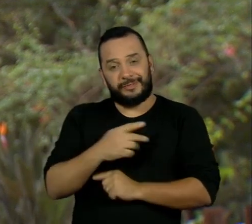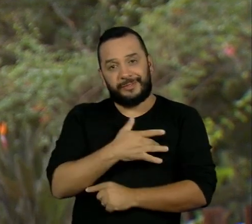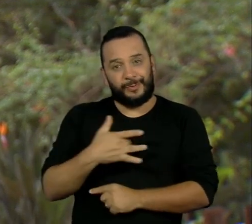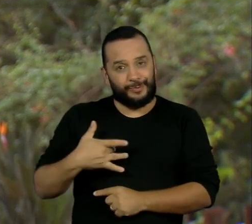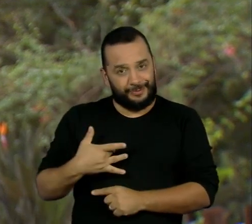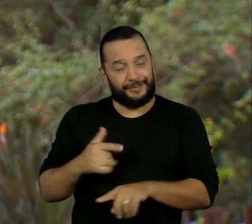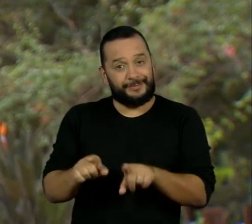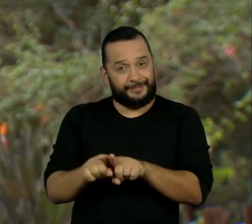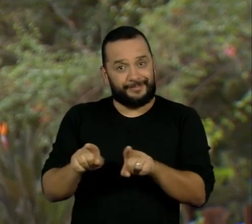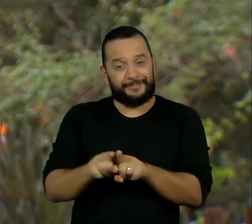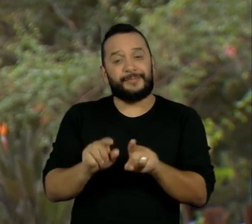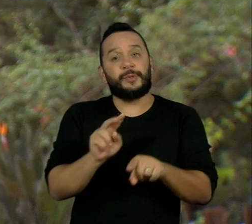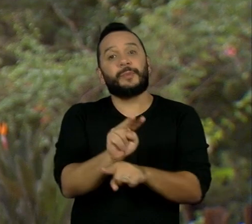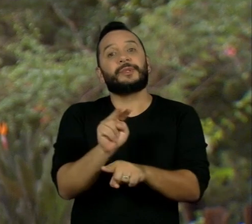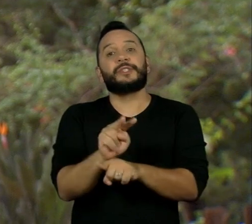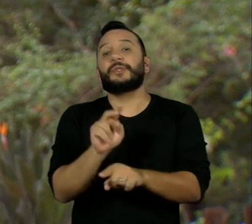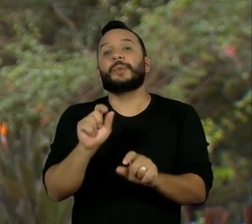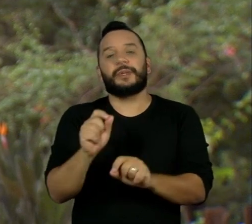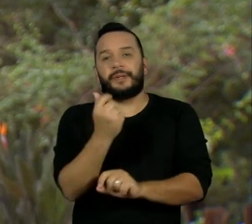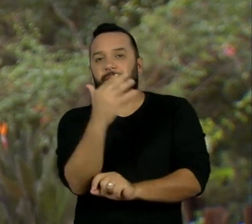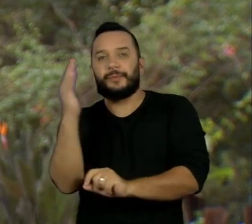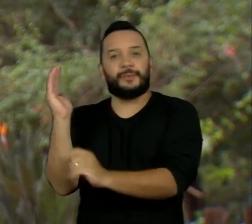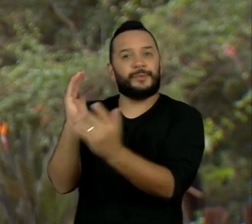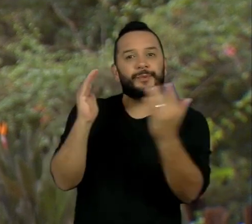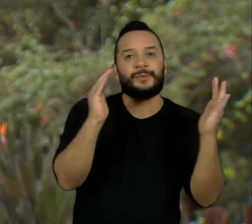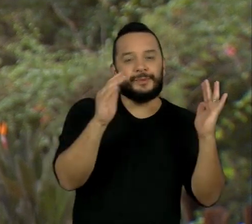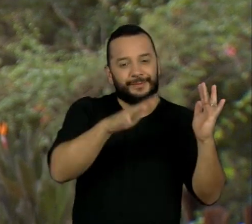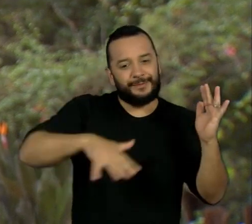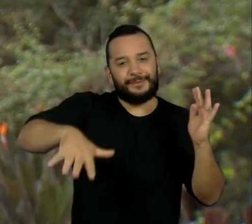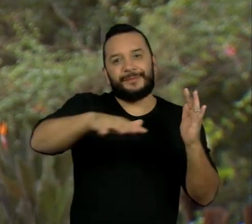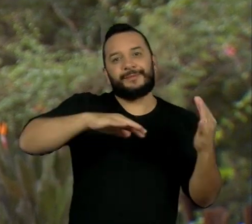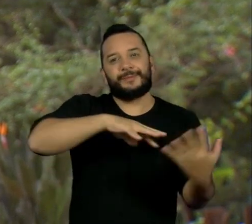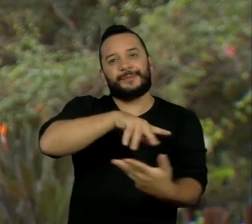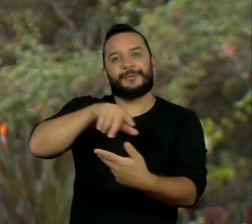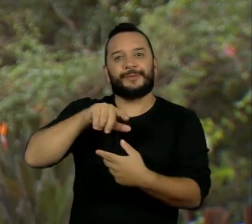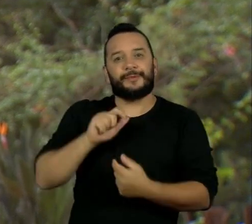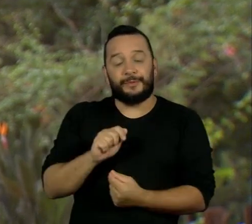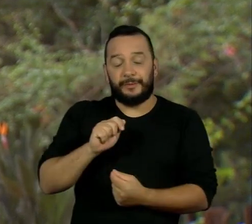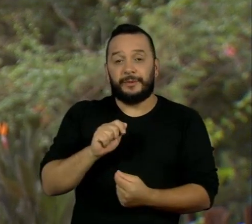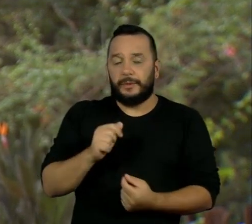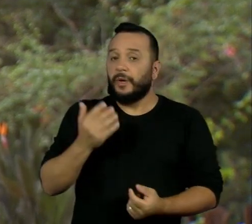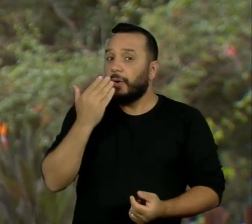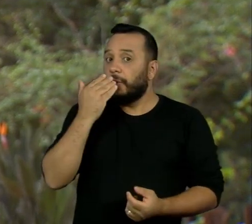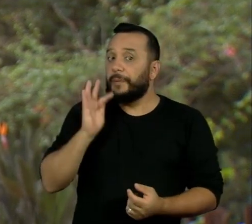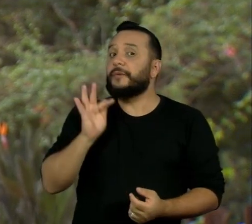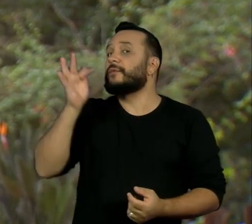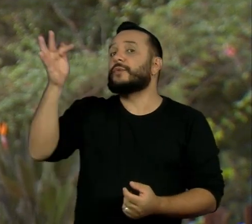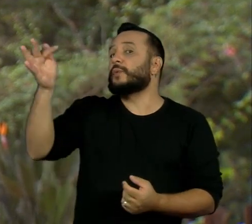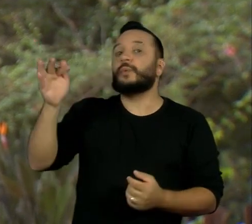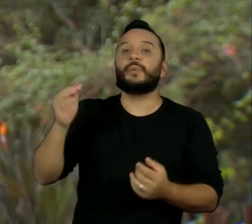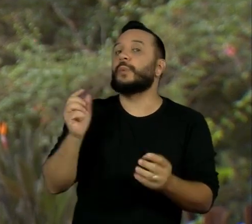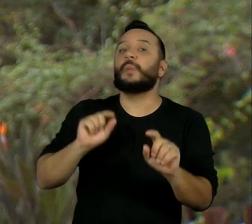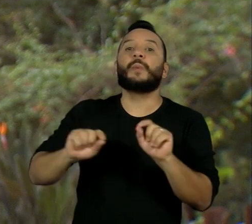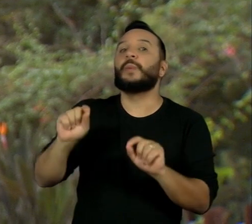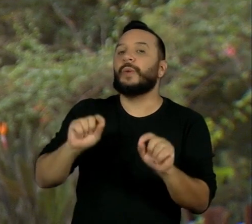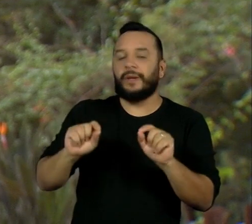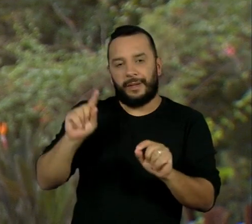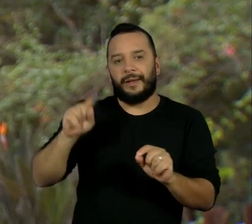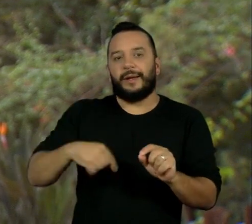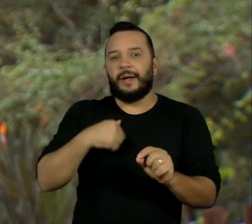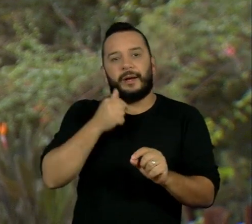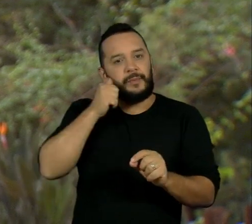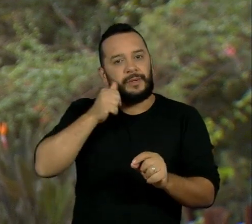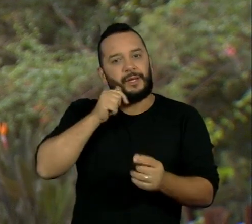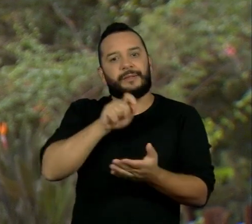saúde, mas também para o próprio equilíbrio do planeta. O que vai ter para comer é uma obra da escritora Maísa Zaki e